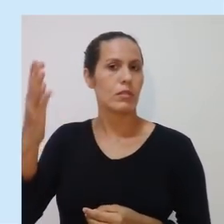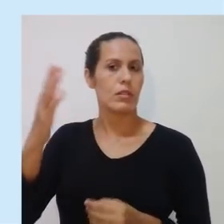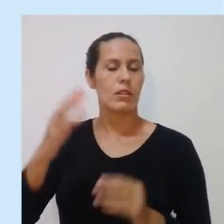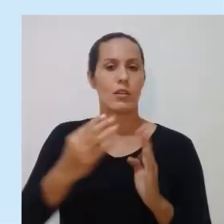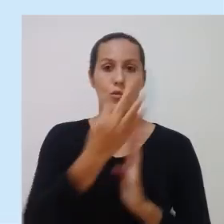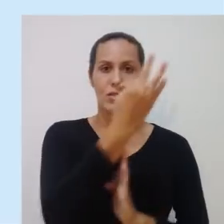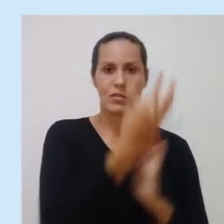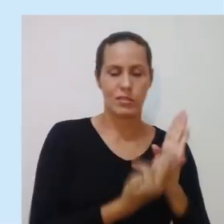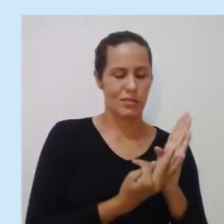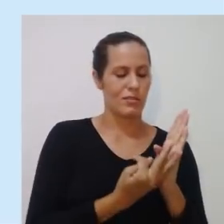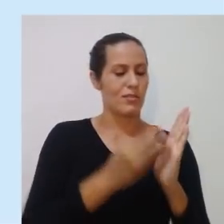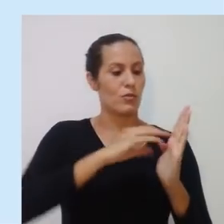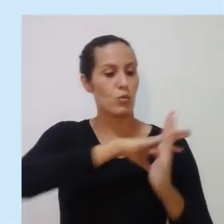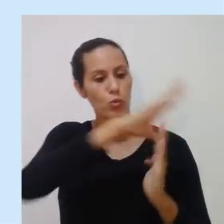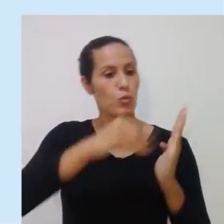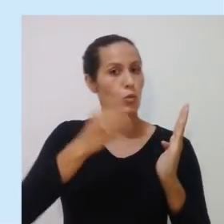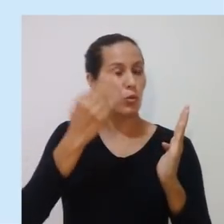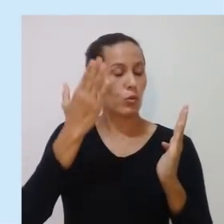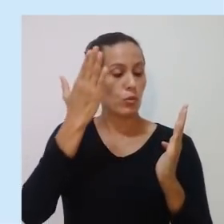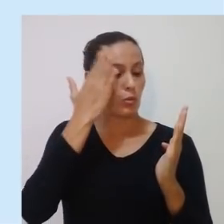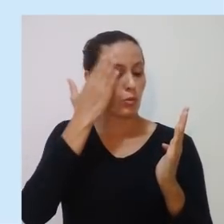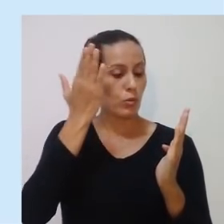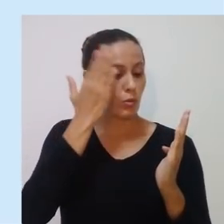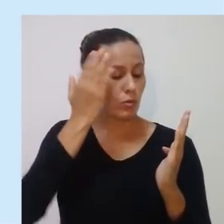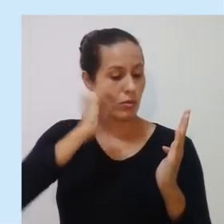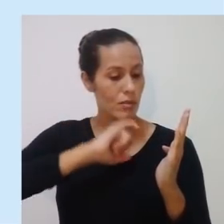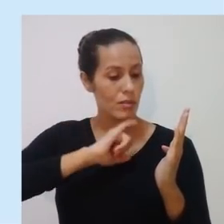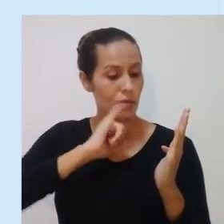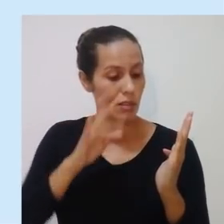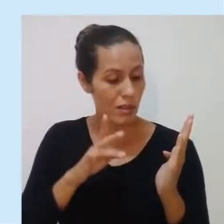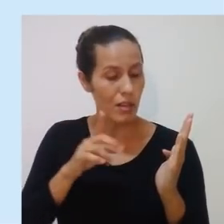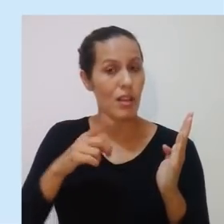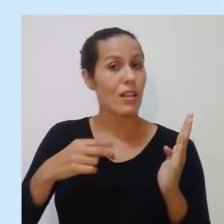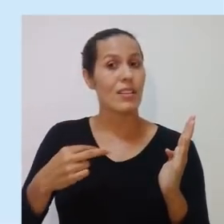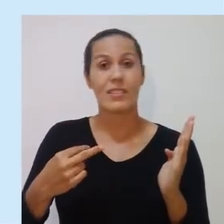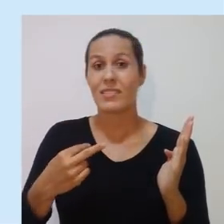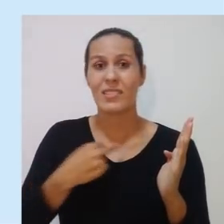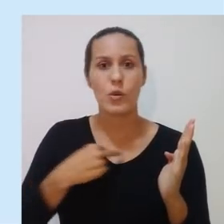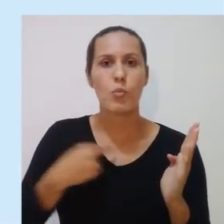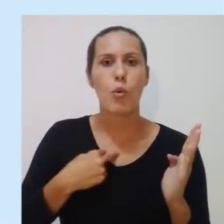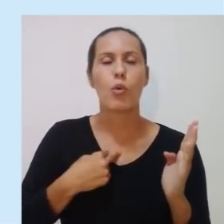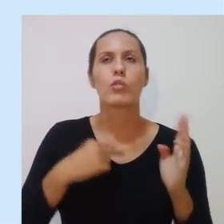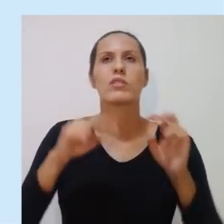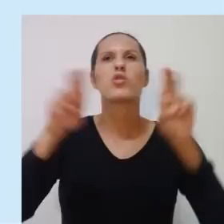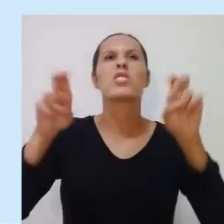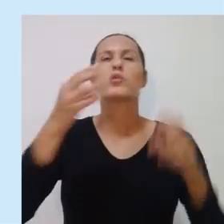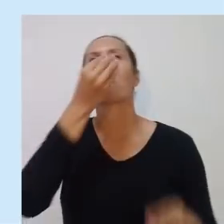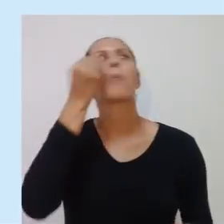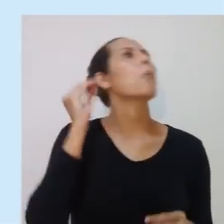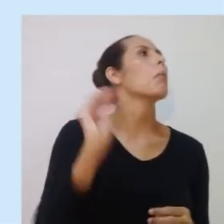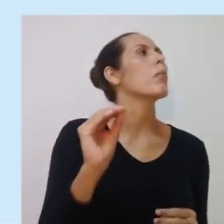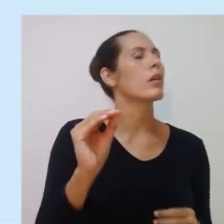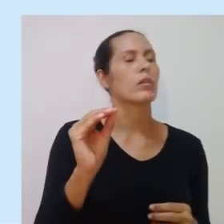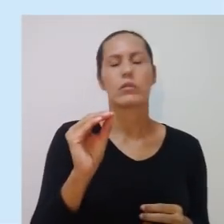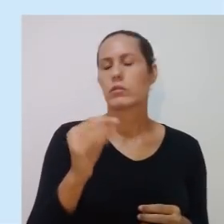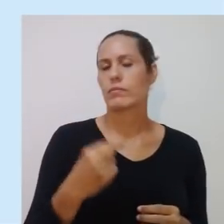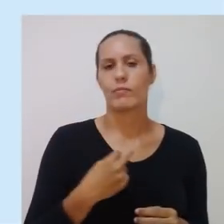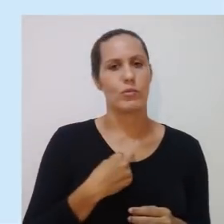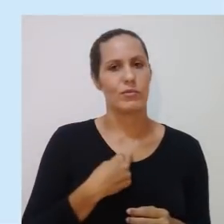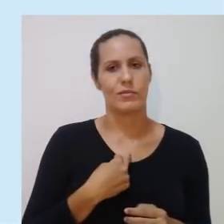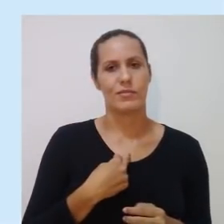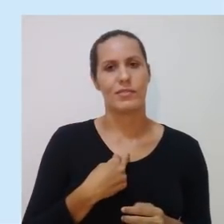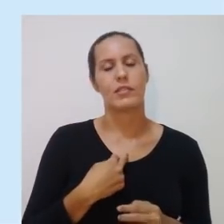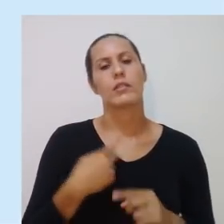o sentido global do texto, você não pode desprezar o título desse texto. Porque